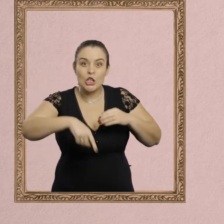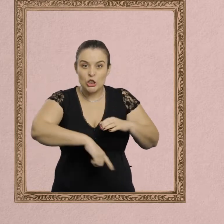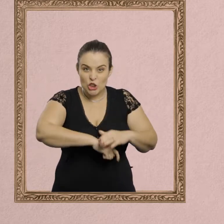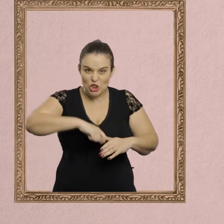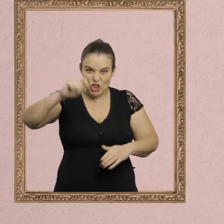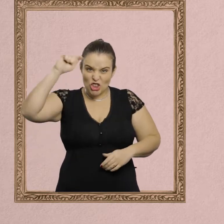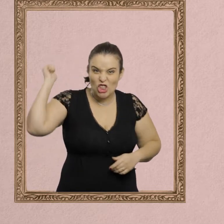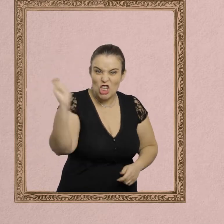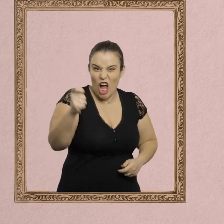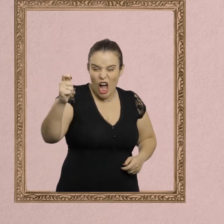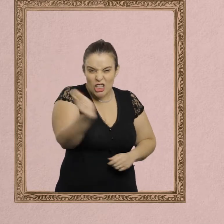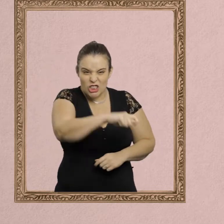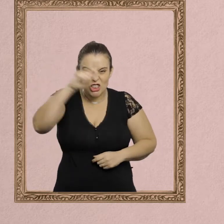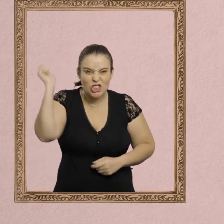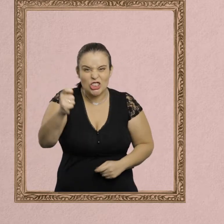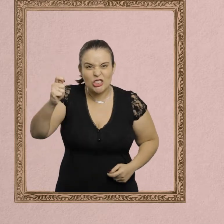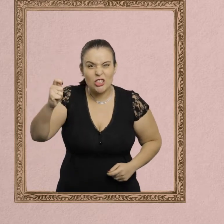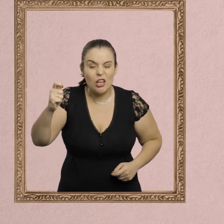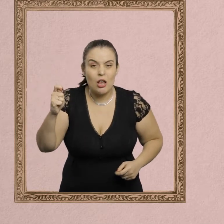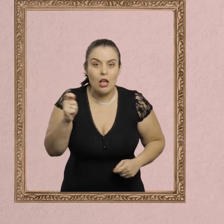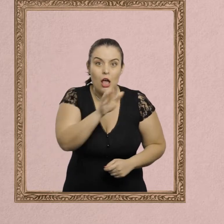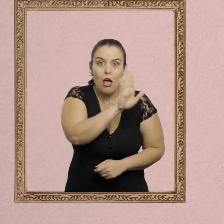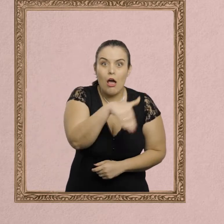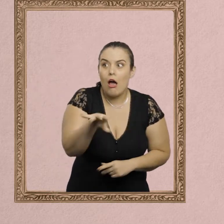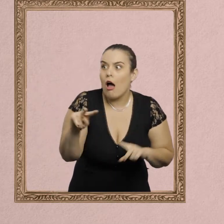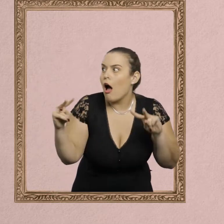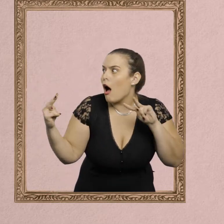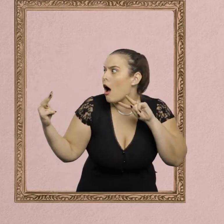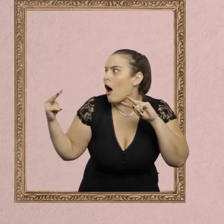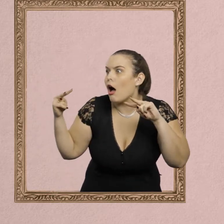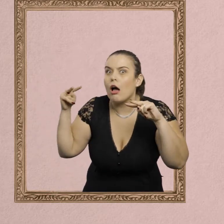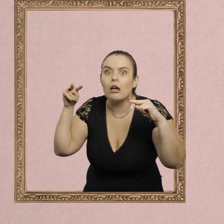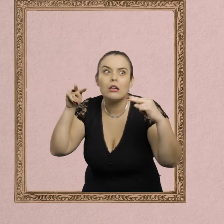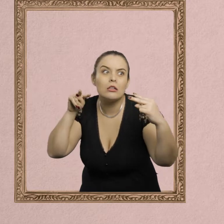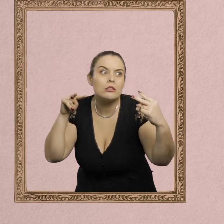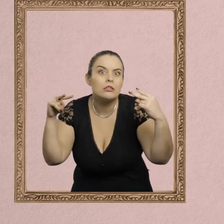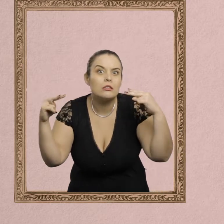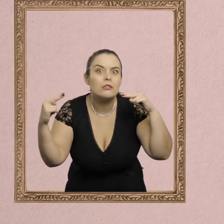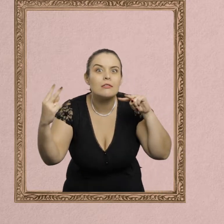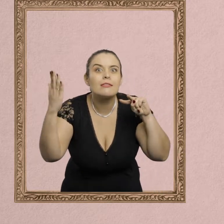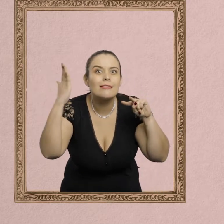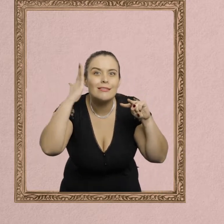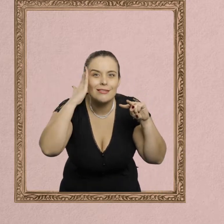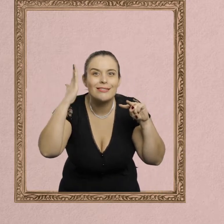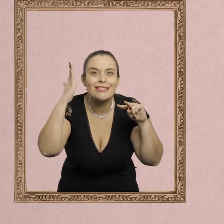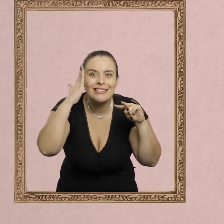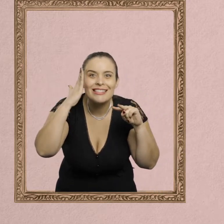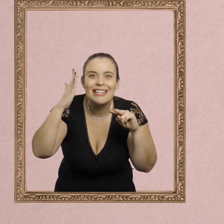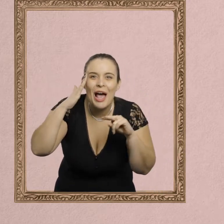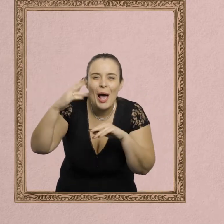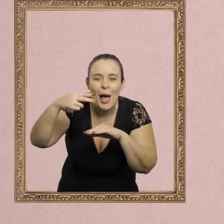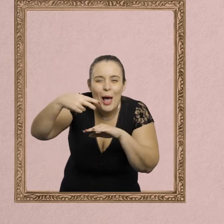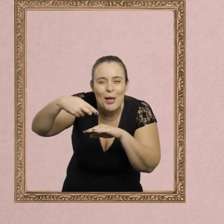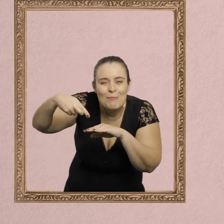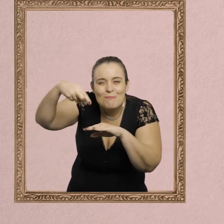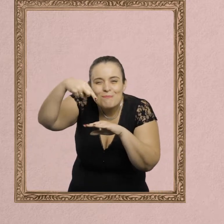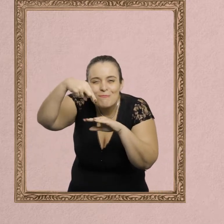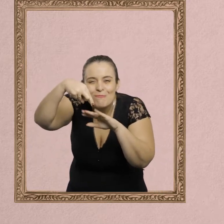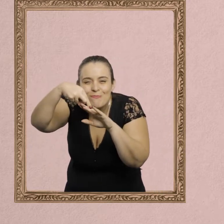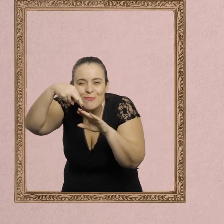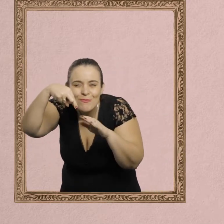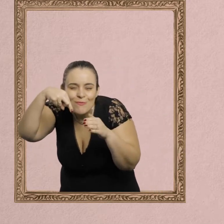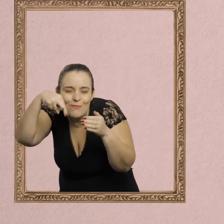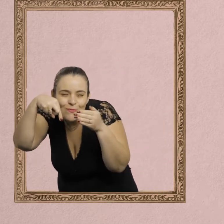chicote de 9 pontas que estava na cabine. As crianças olharam umas para as outras. Elas sabiam que Peter